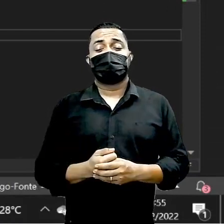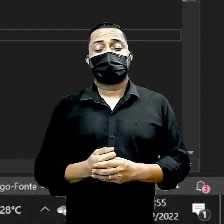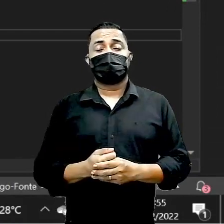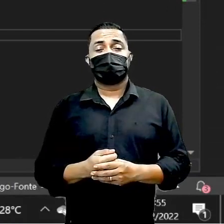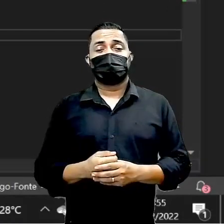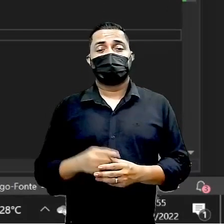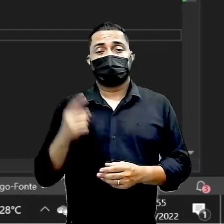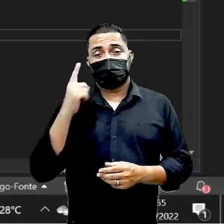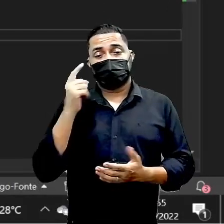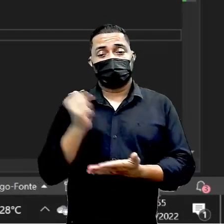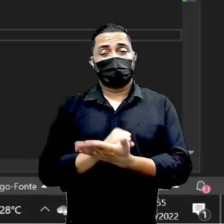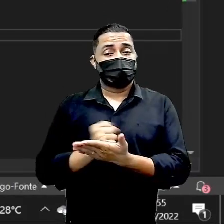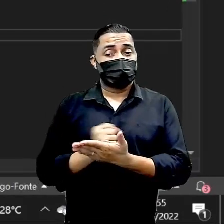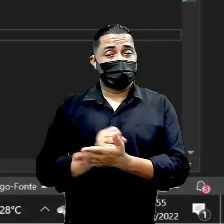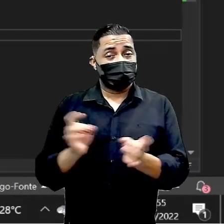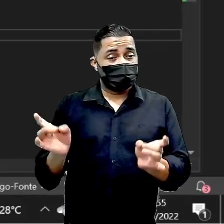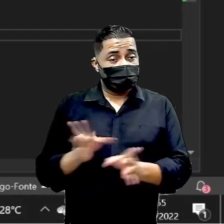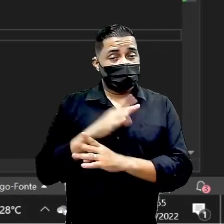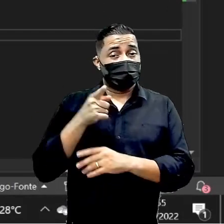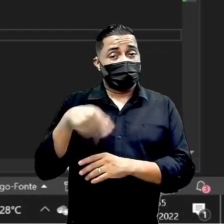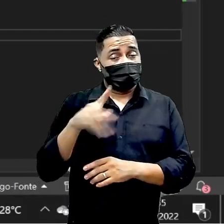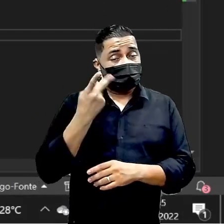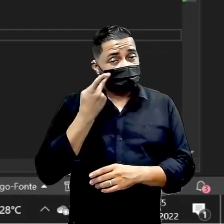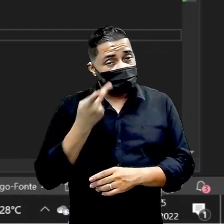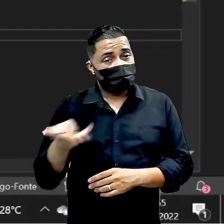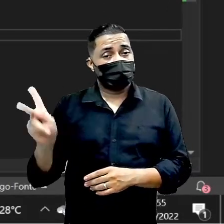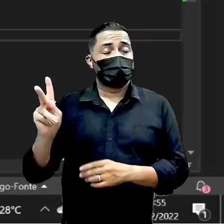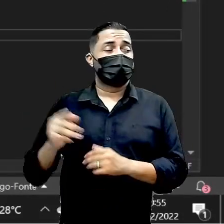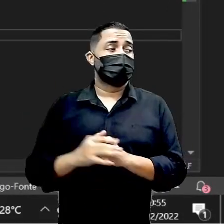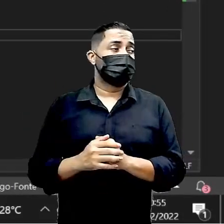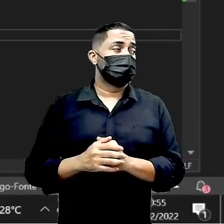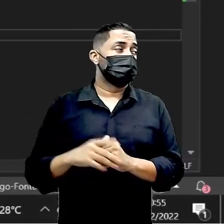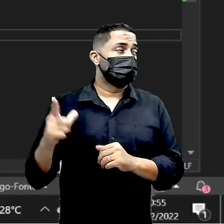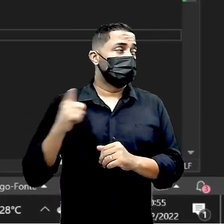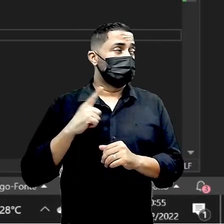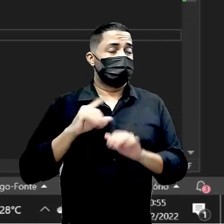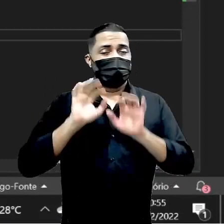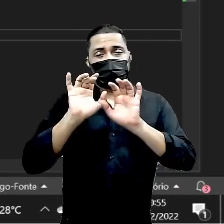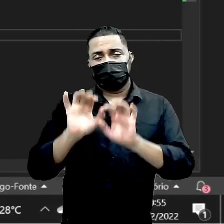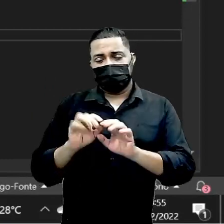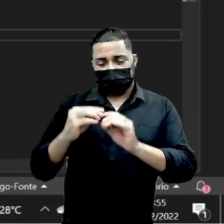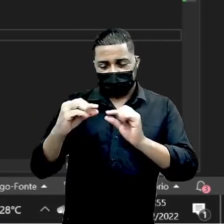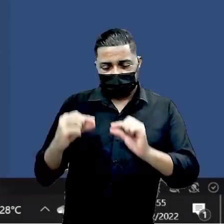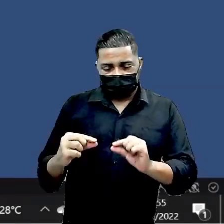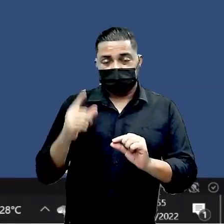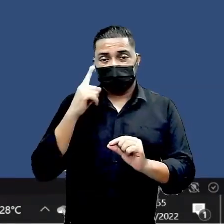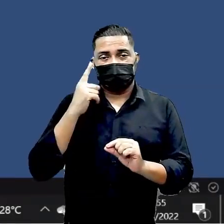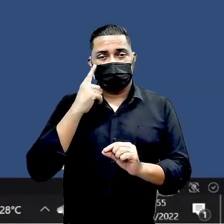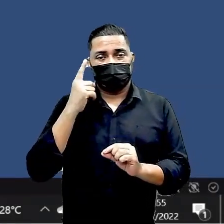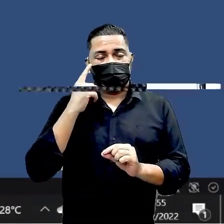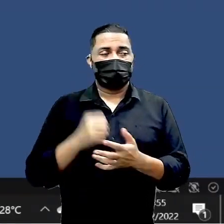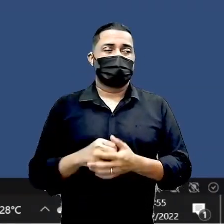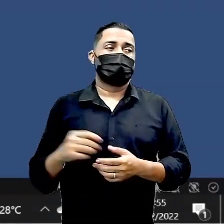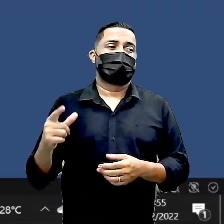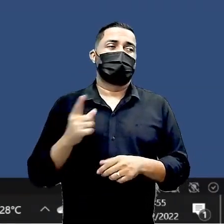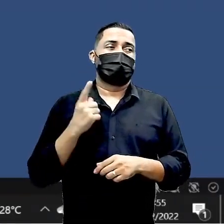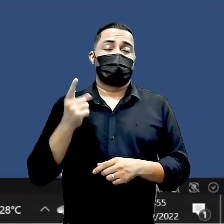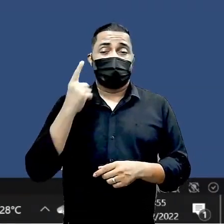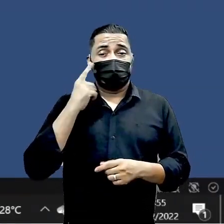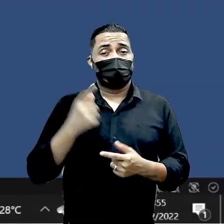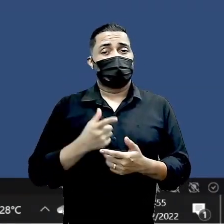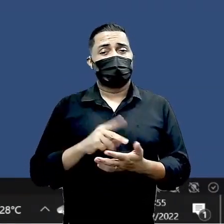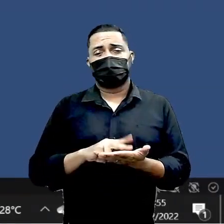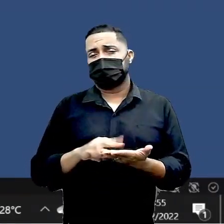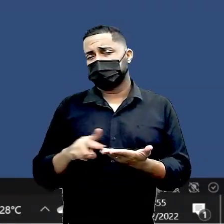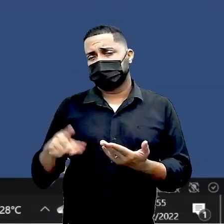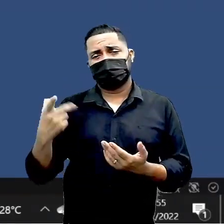vocês o joguinho que a gente deixou pronto para vocês visitarem, que está aí na descrição para vocês verem. E vocês vão ver muitos outros recursos,